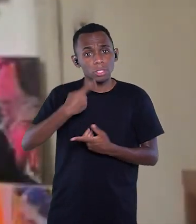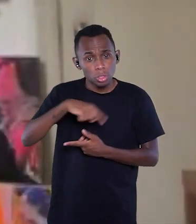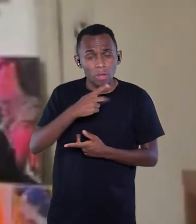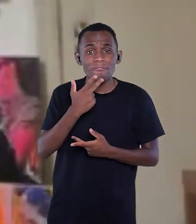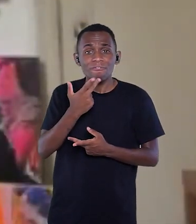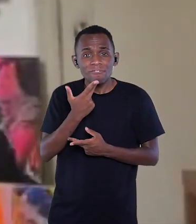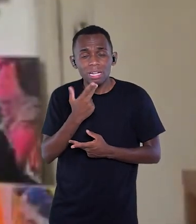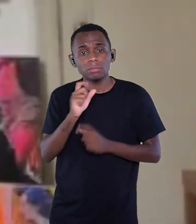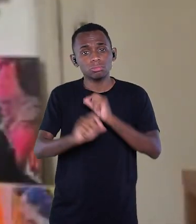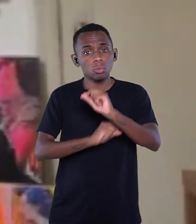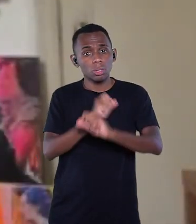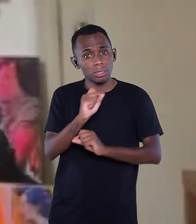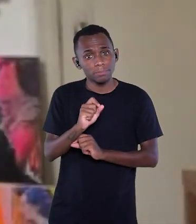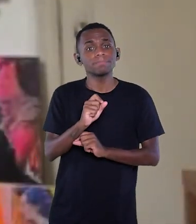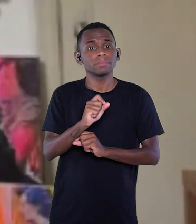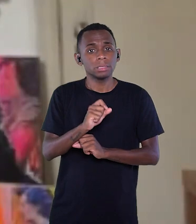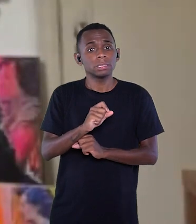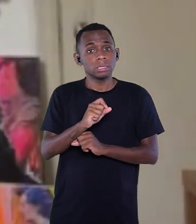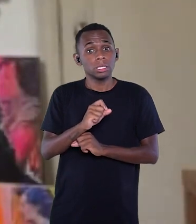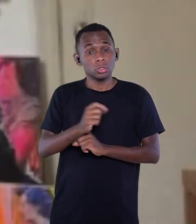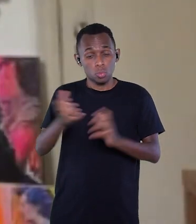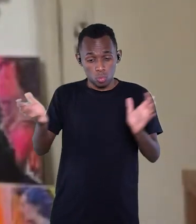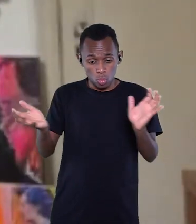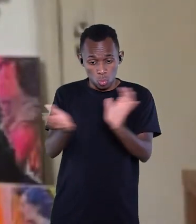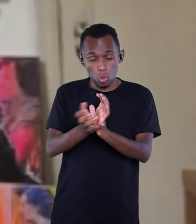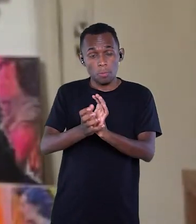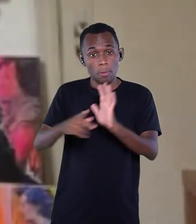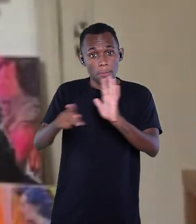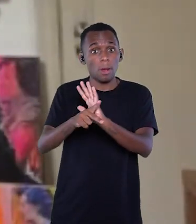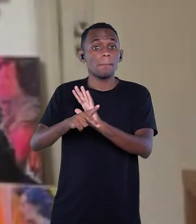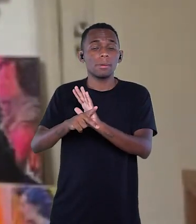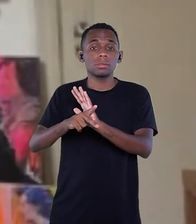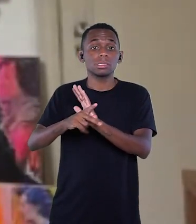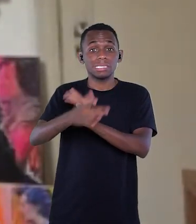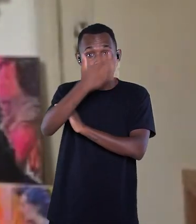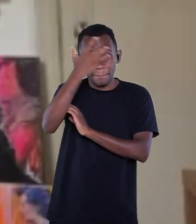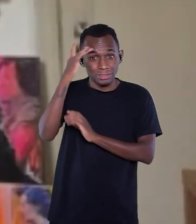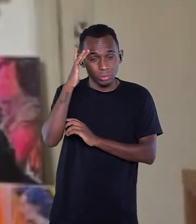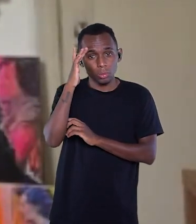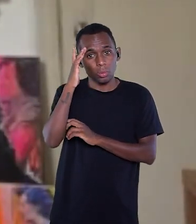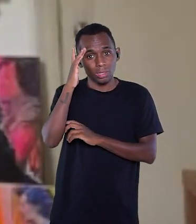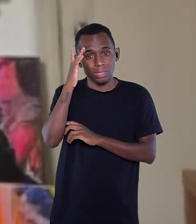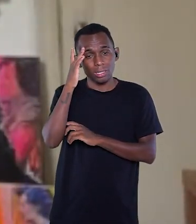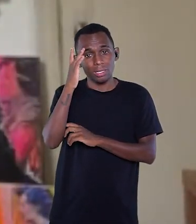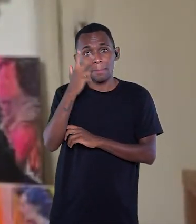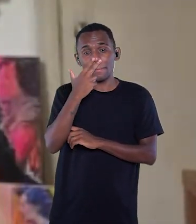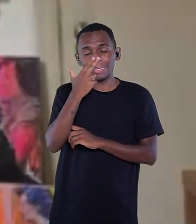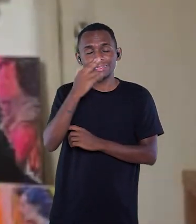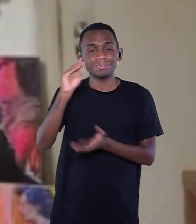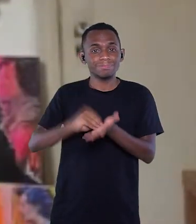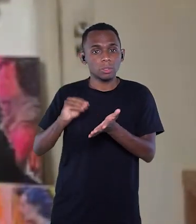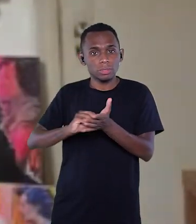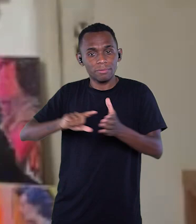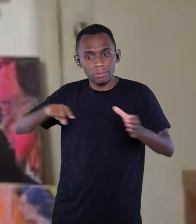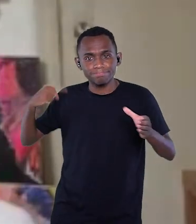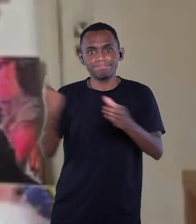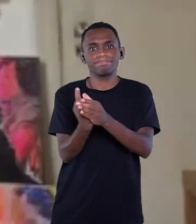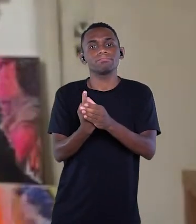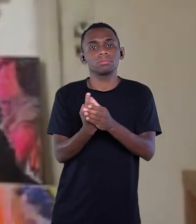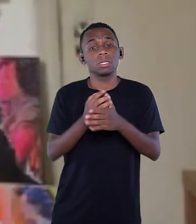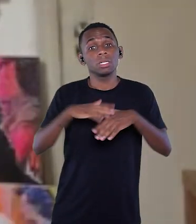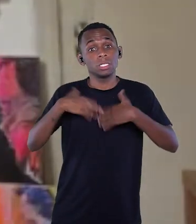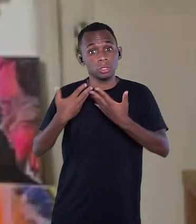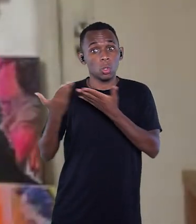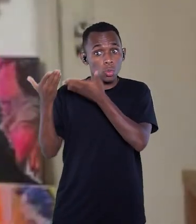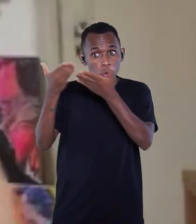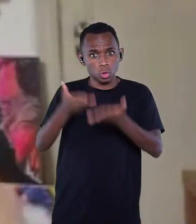gente está falando de uma categoria de pessoas que não era relegado a esse lugar, né? E a gente,